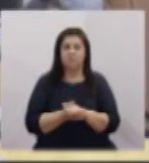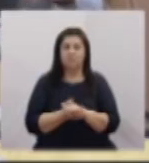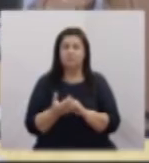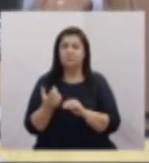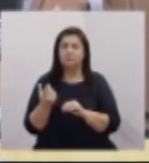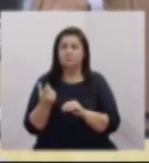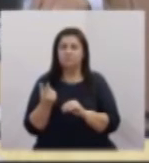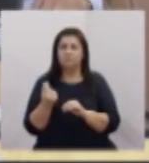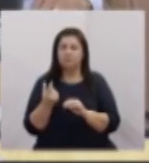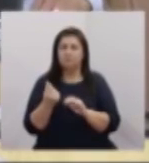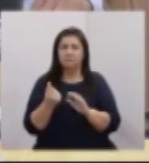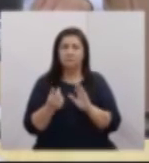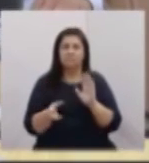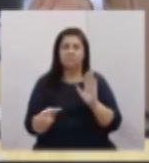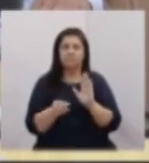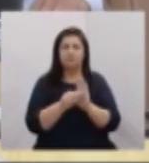emenda impositiva ao orçamento.